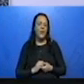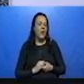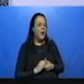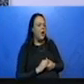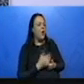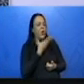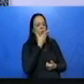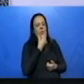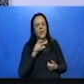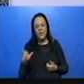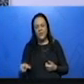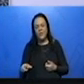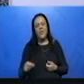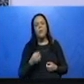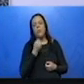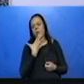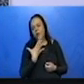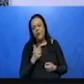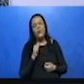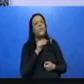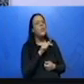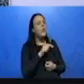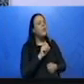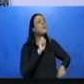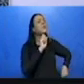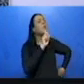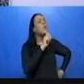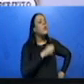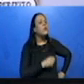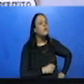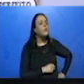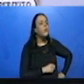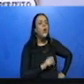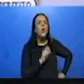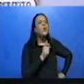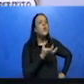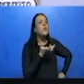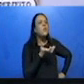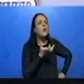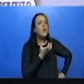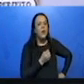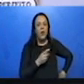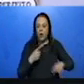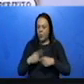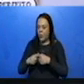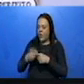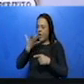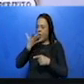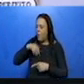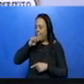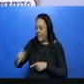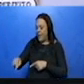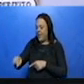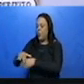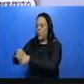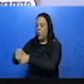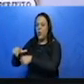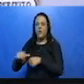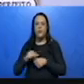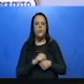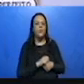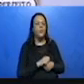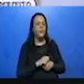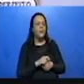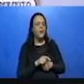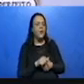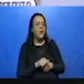menino vai atender e vai ajudar a atender o rapaz, já que o pai dele estava doente. Aí, eu sei que tem